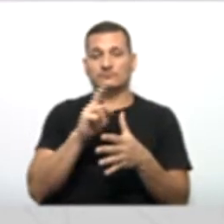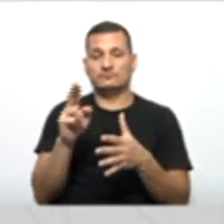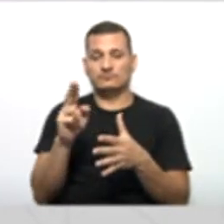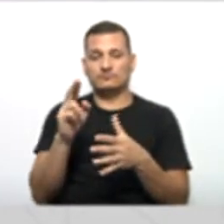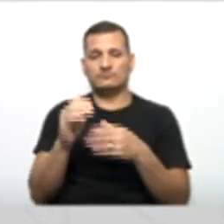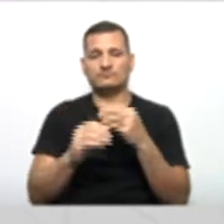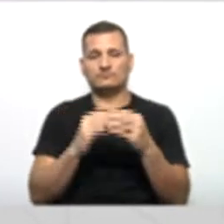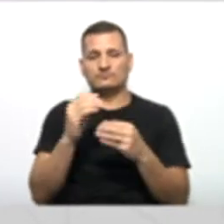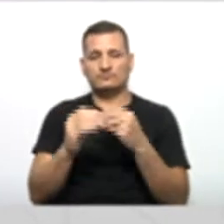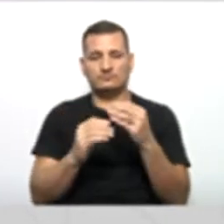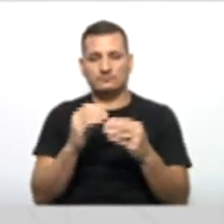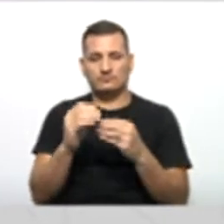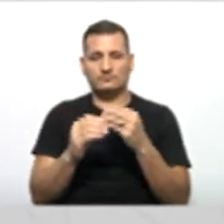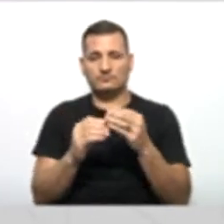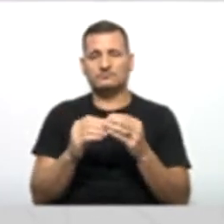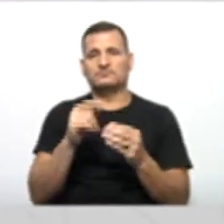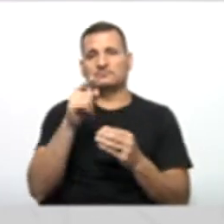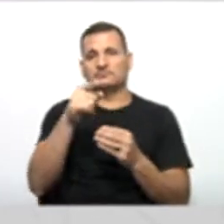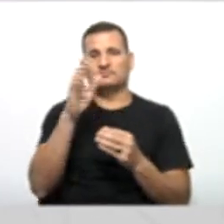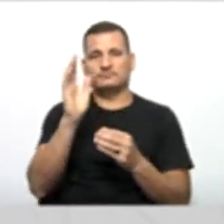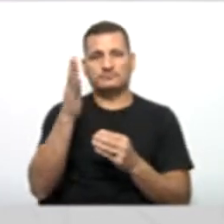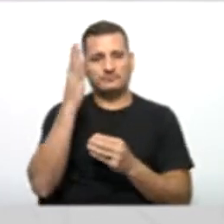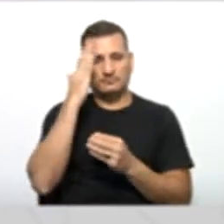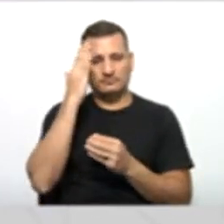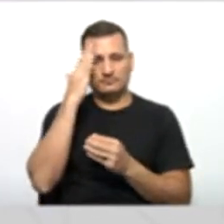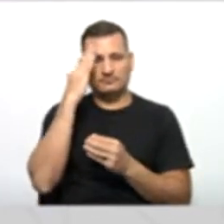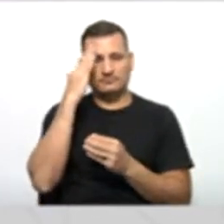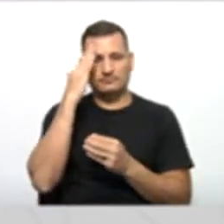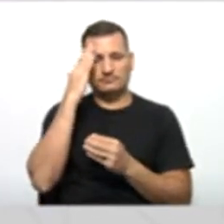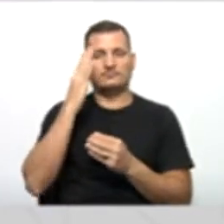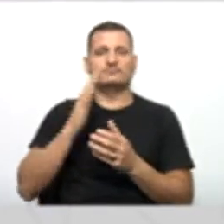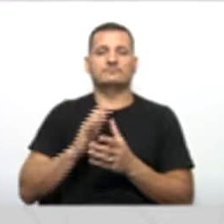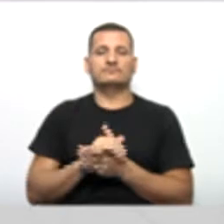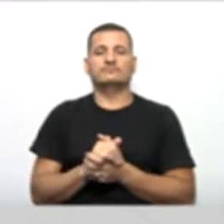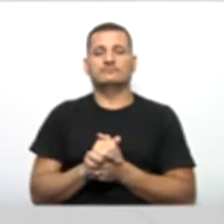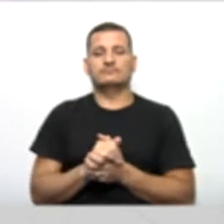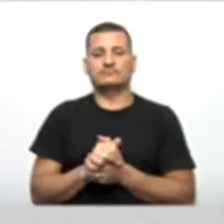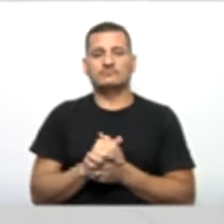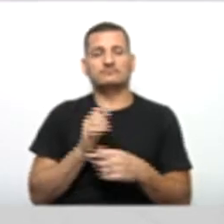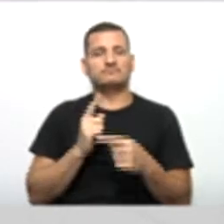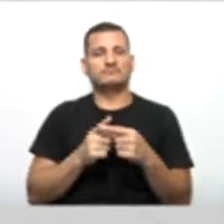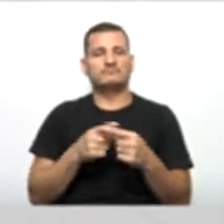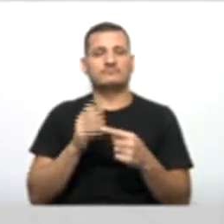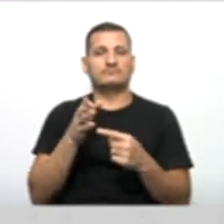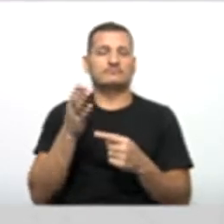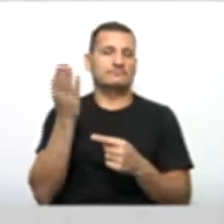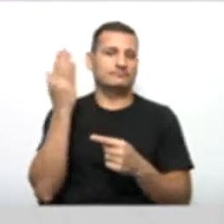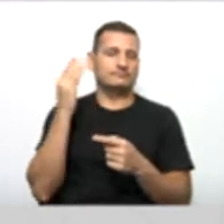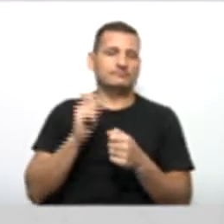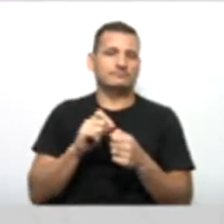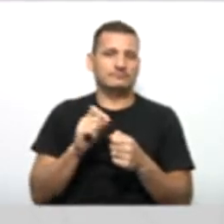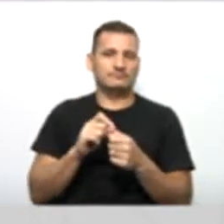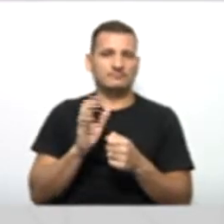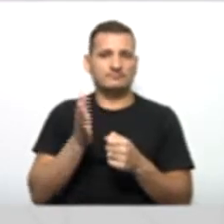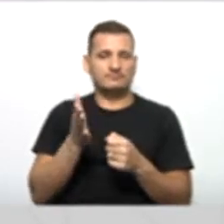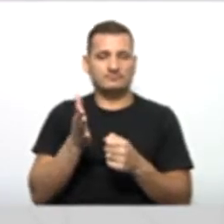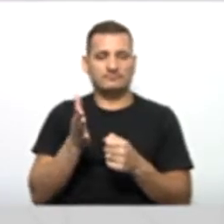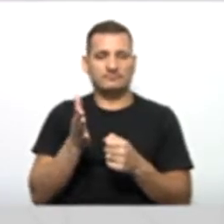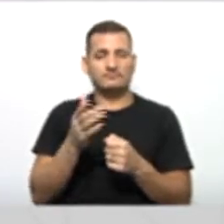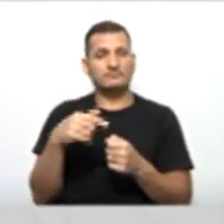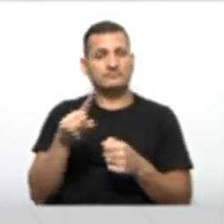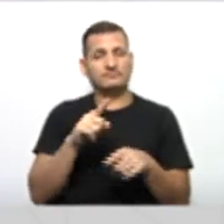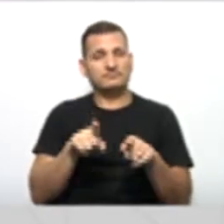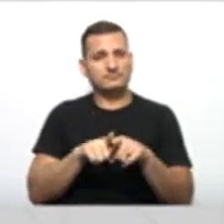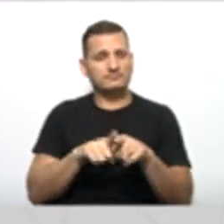banco e isso você já sabe né gente se você já sabe porque a gente já fez isso aula passada e vocês também